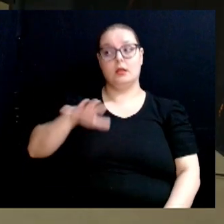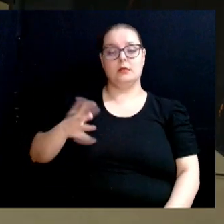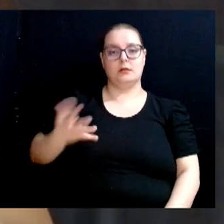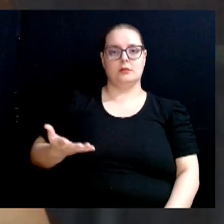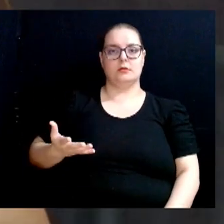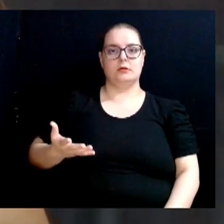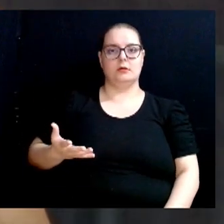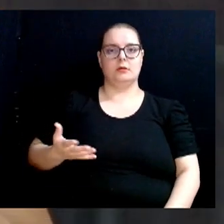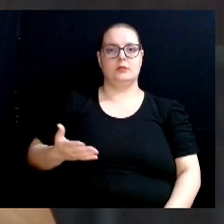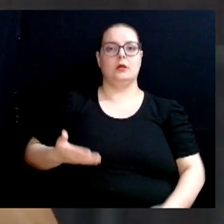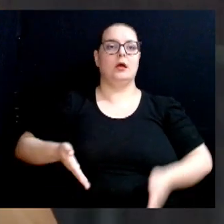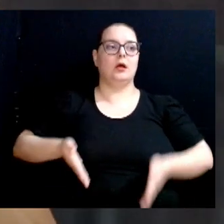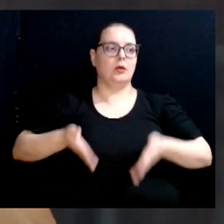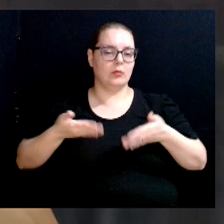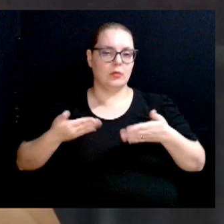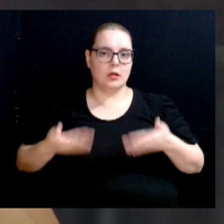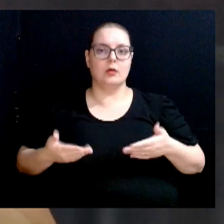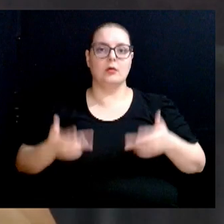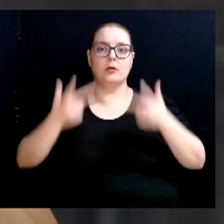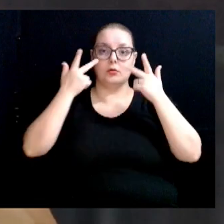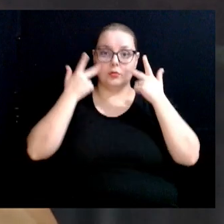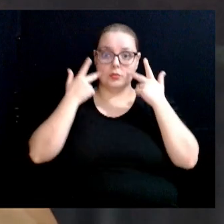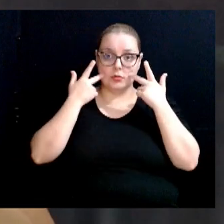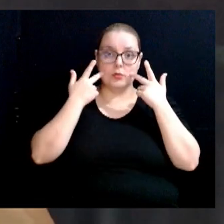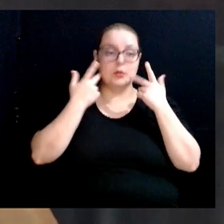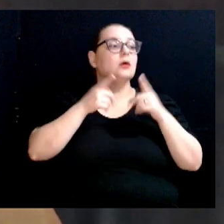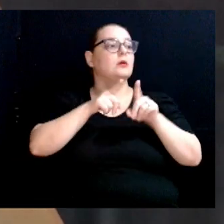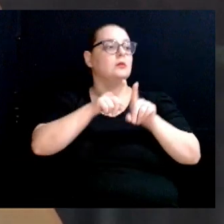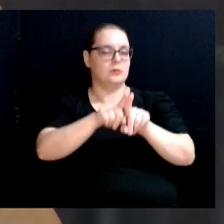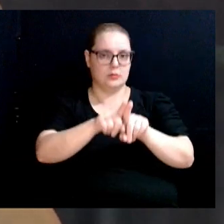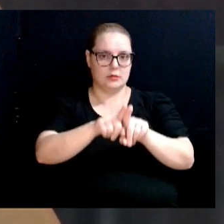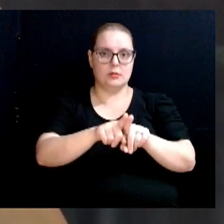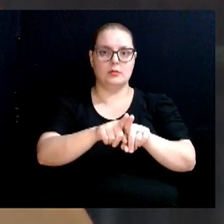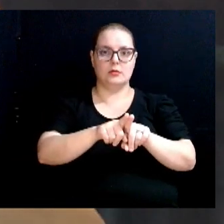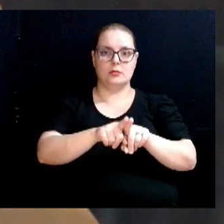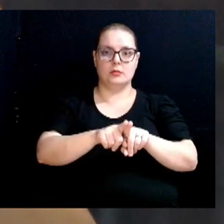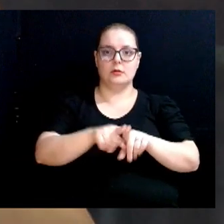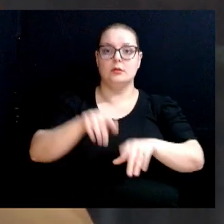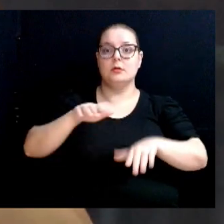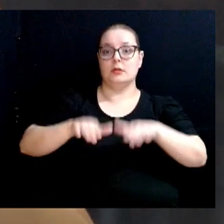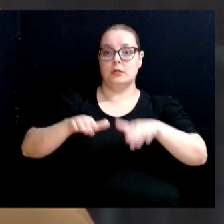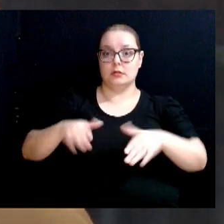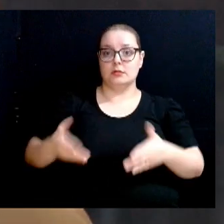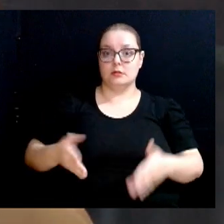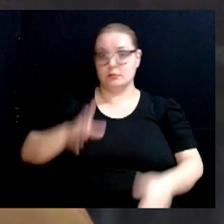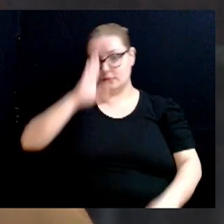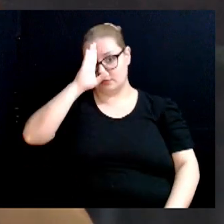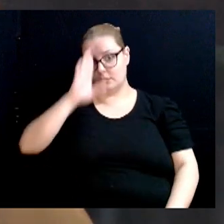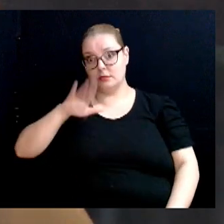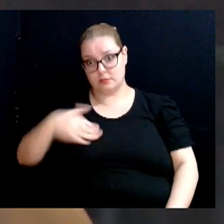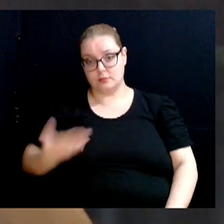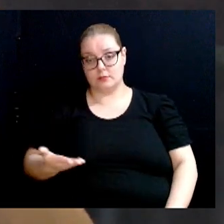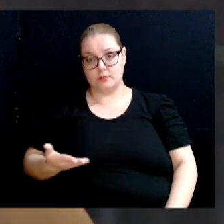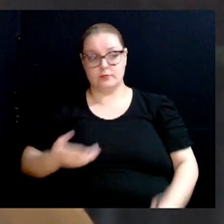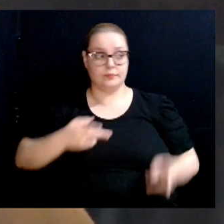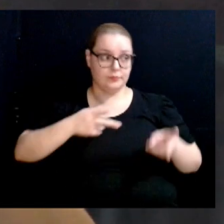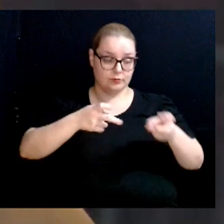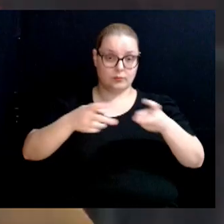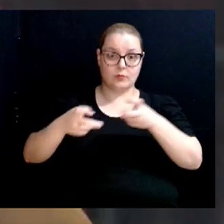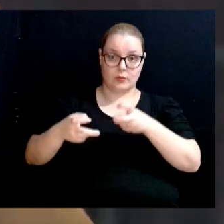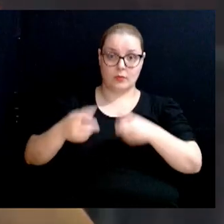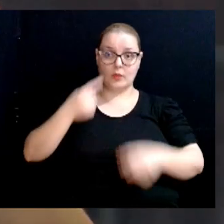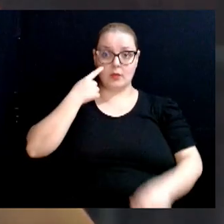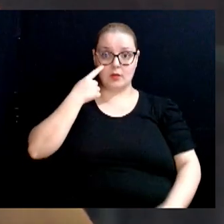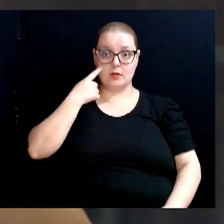leve, né? Natural. A parceria, né? A parceria. E aí, muitas das vezes, principalmente quando a gente observa, eu vejo muito isso no terapia